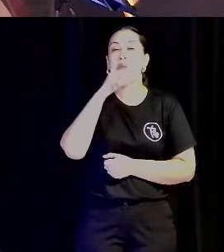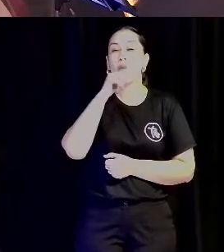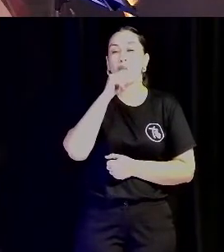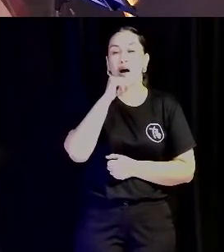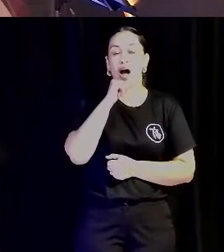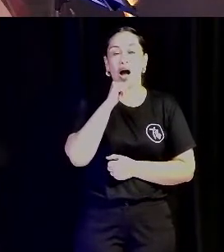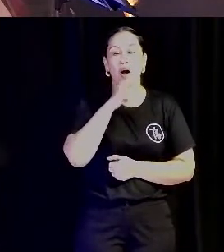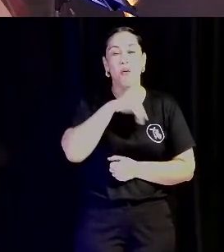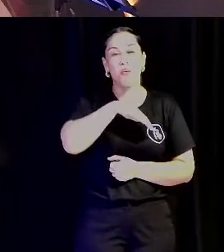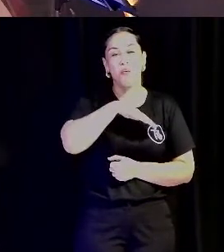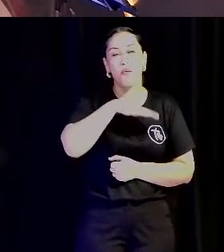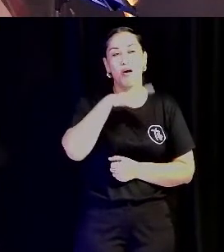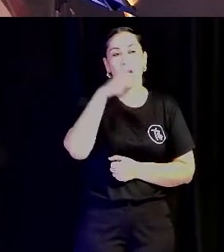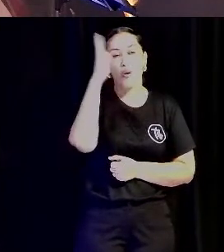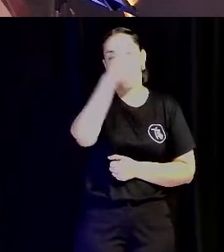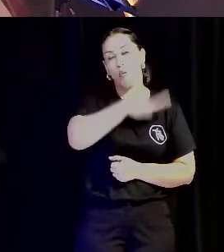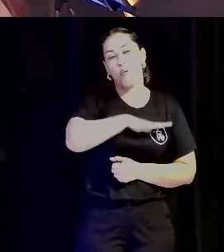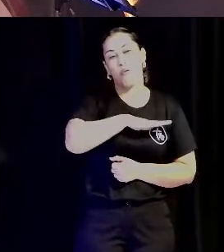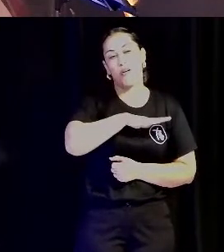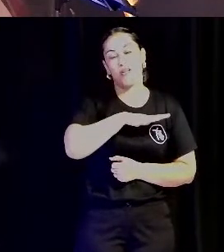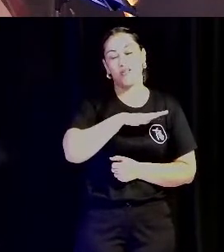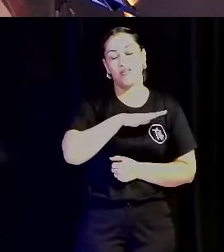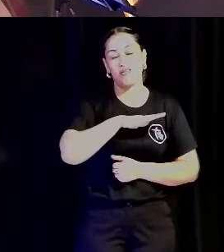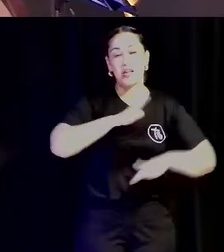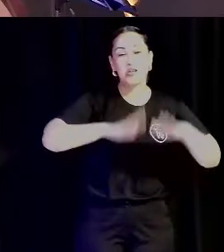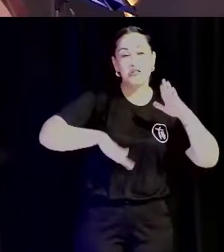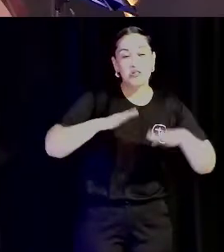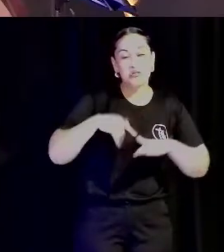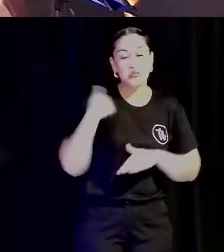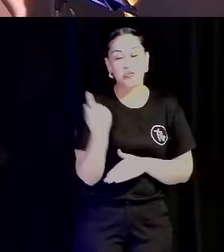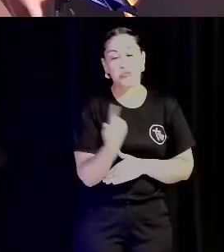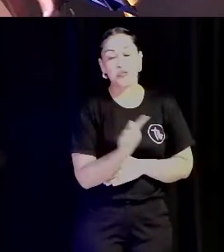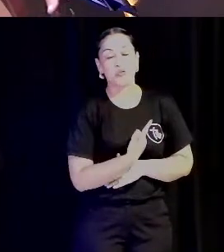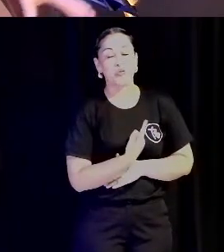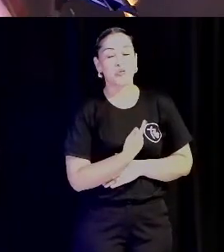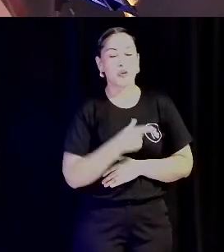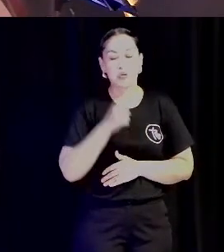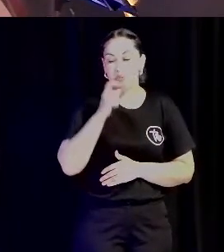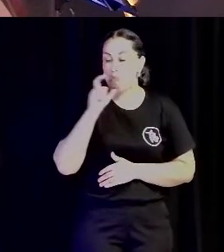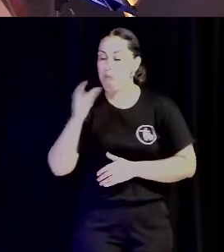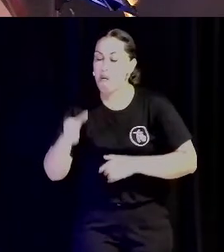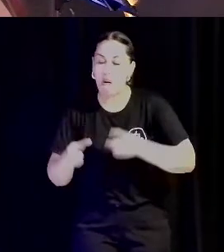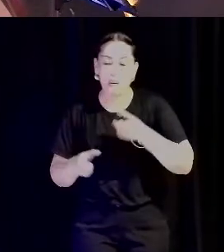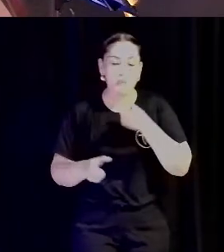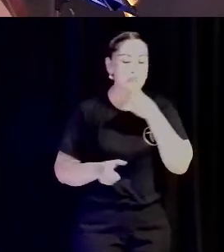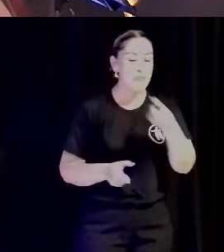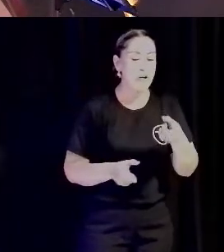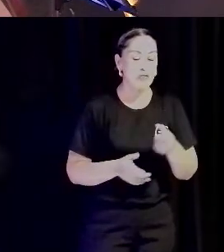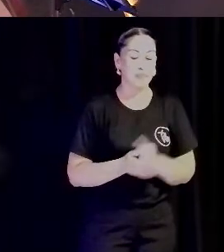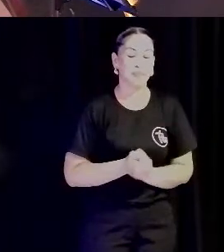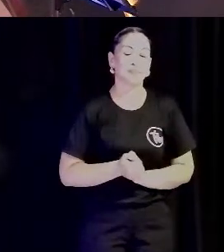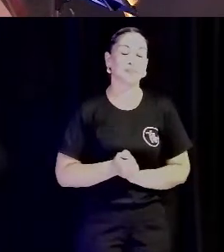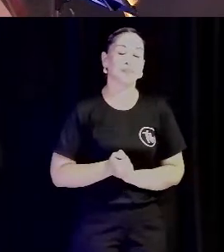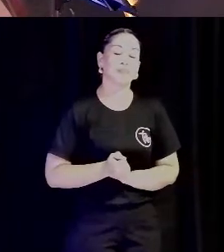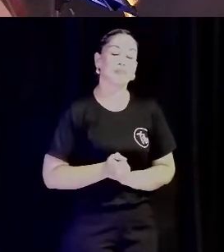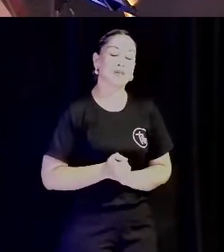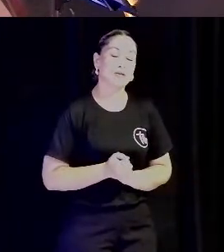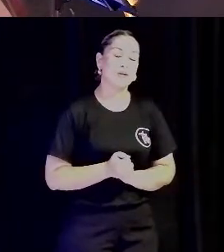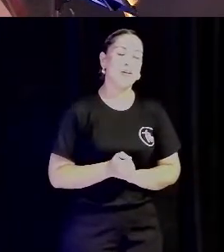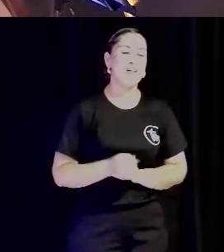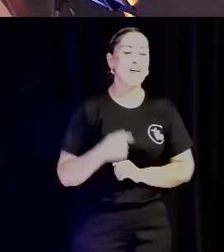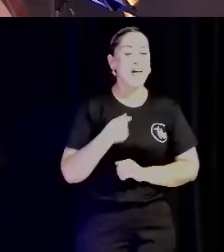E quantas vezes murmuramos, reclamamos, mas não é assim. Eu me lembro, esses dias eu estava falando,